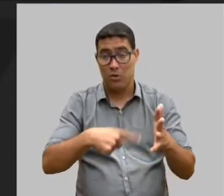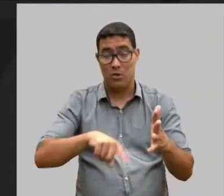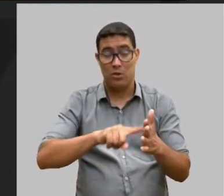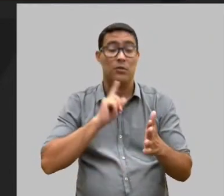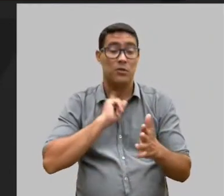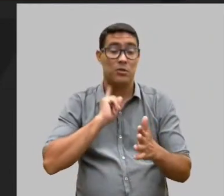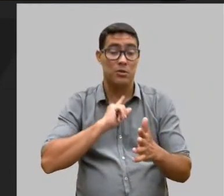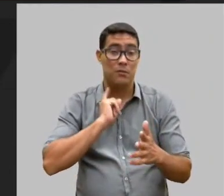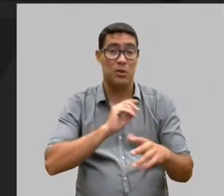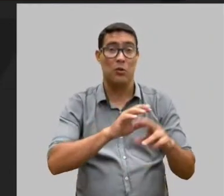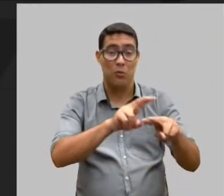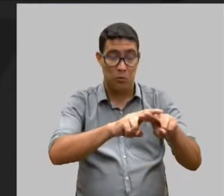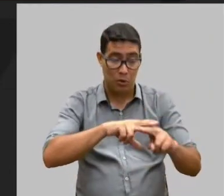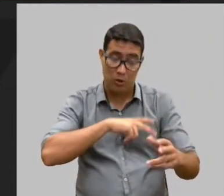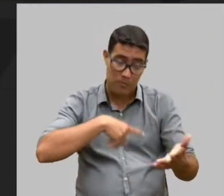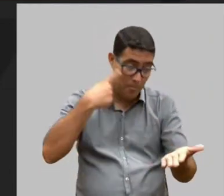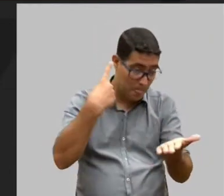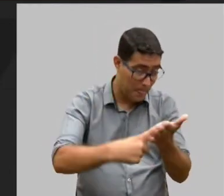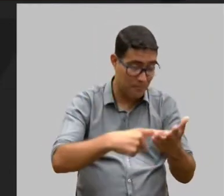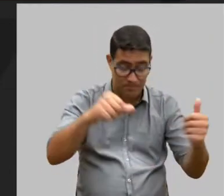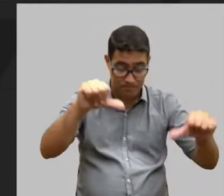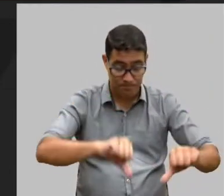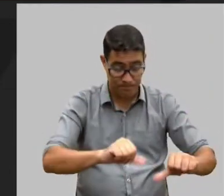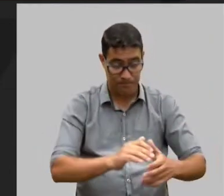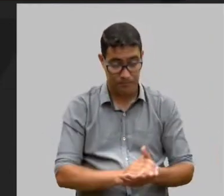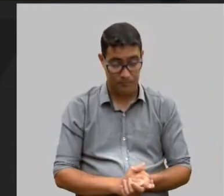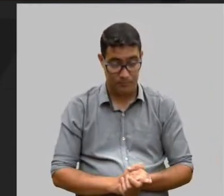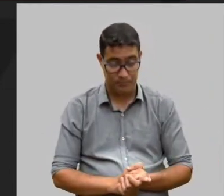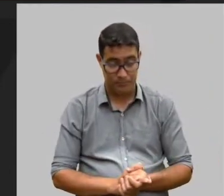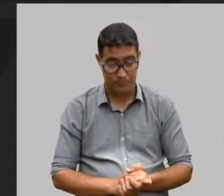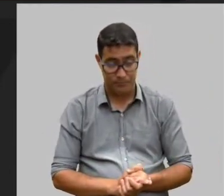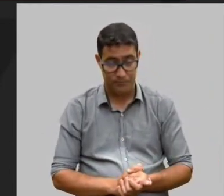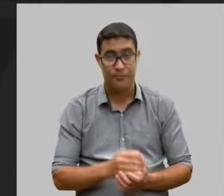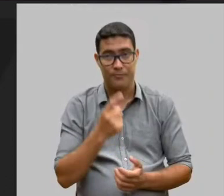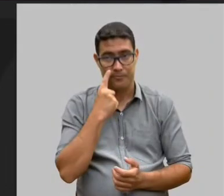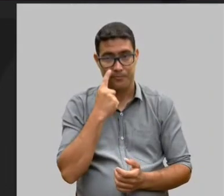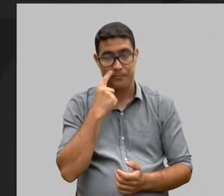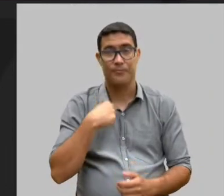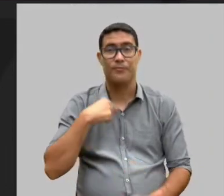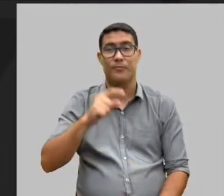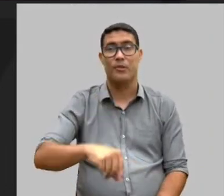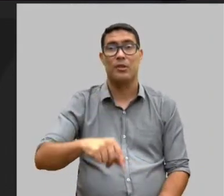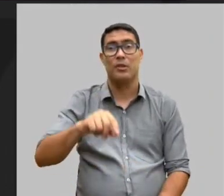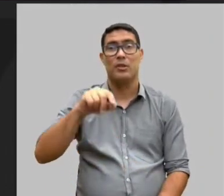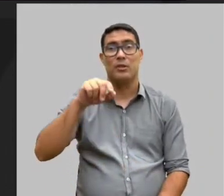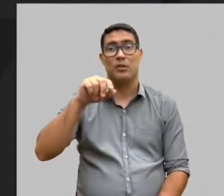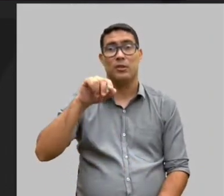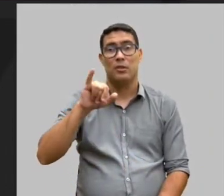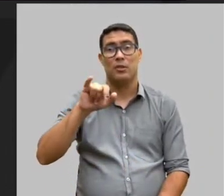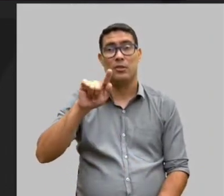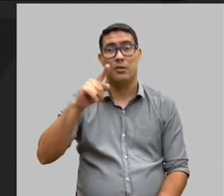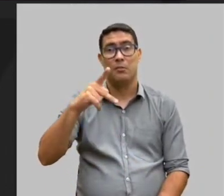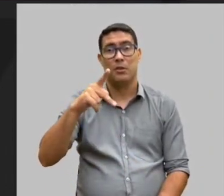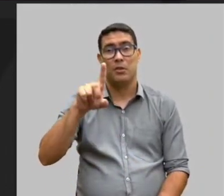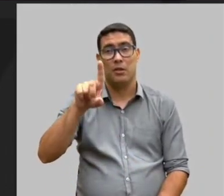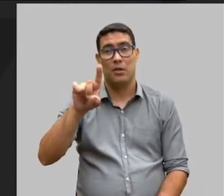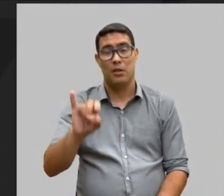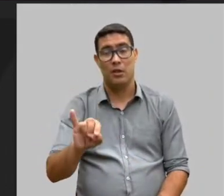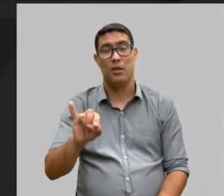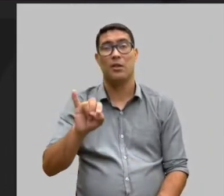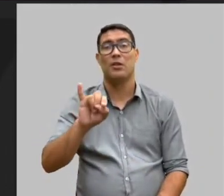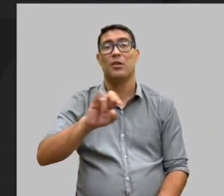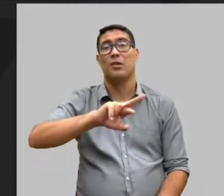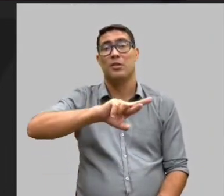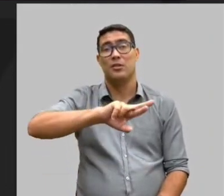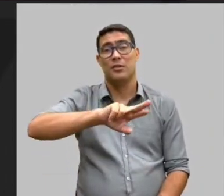acordo Péssimo né então a gente vê ali que tava existe essa gpdi mais 7,5 mais 3% limitada a receita